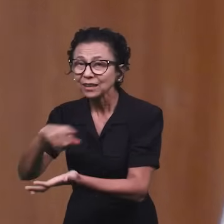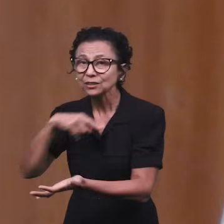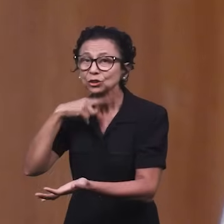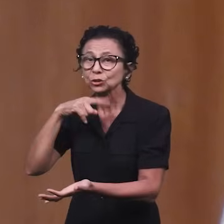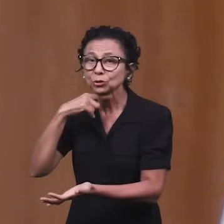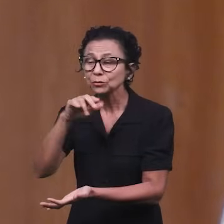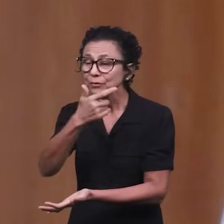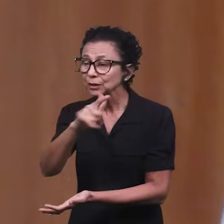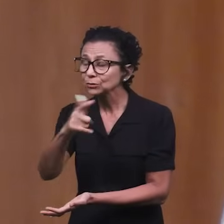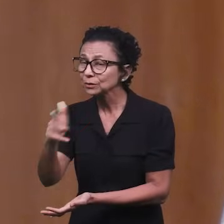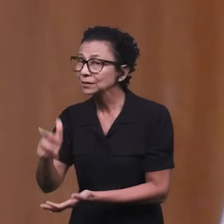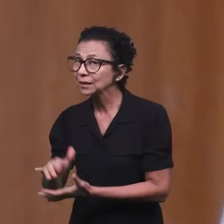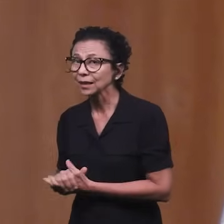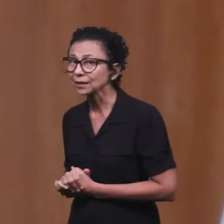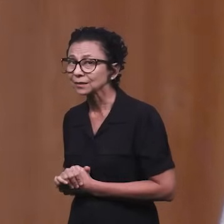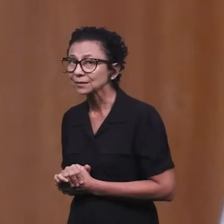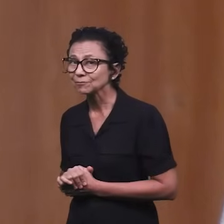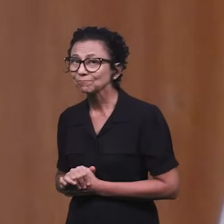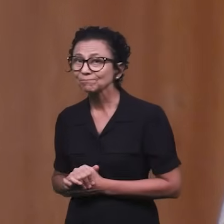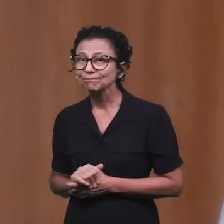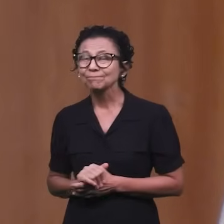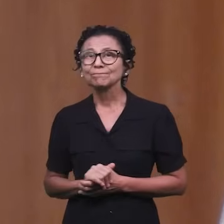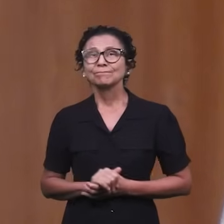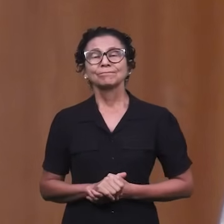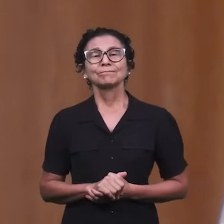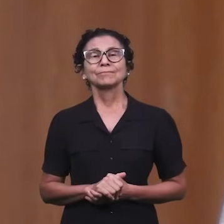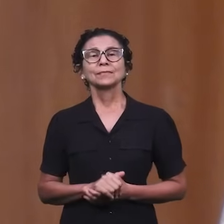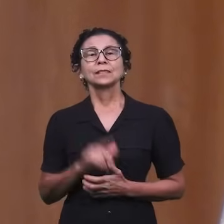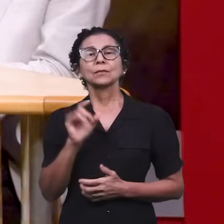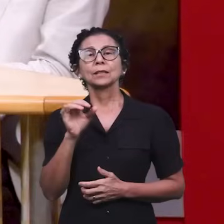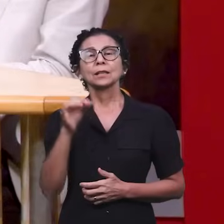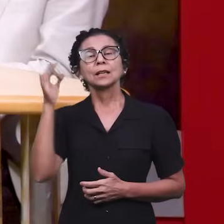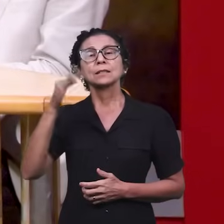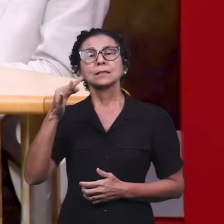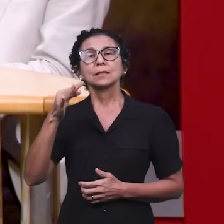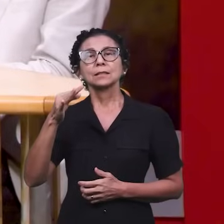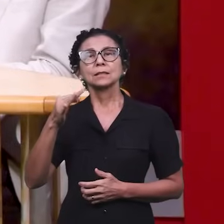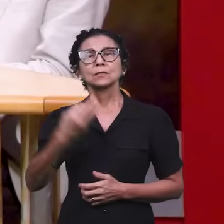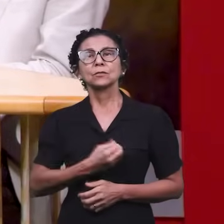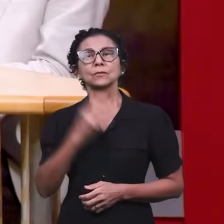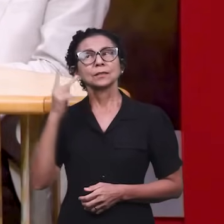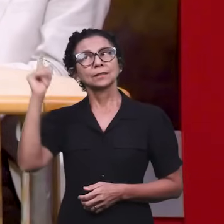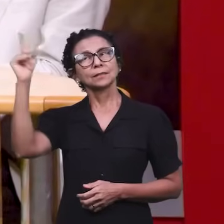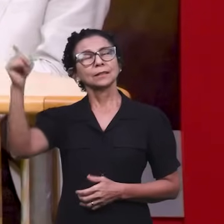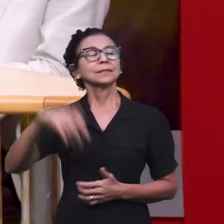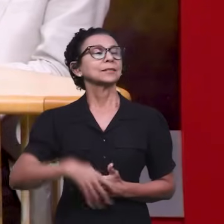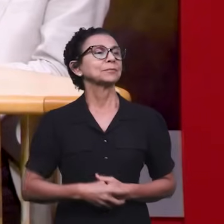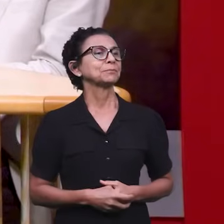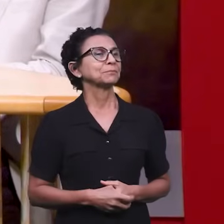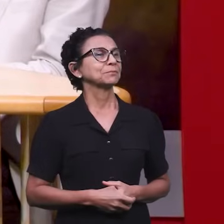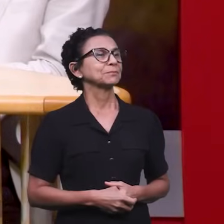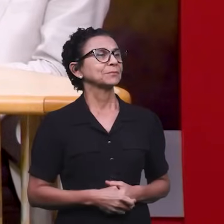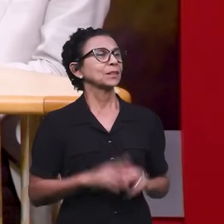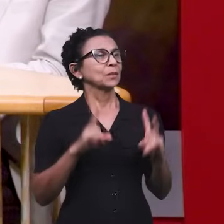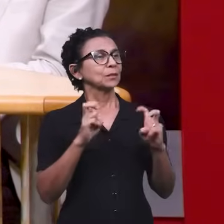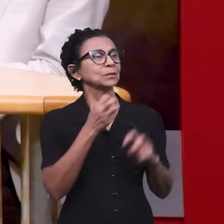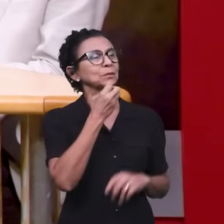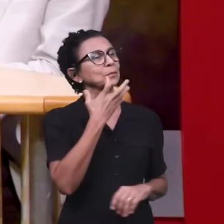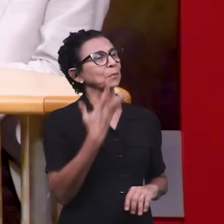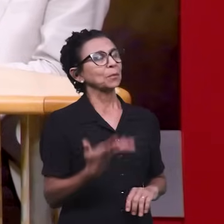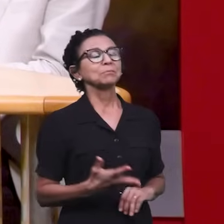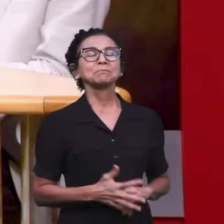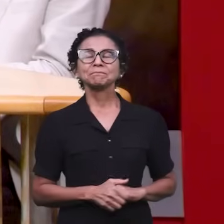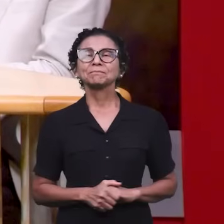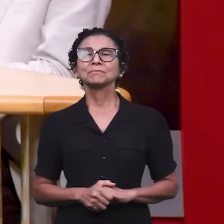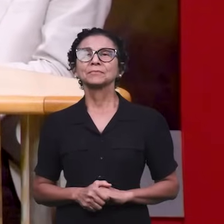dessa mensagem com essa verdade absoluta? A certeza de vida. Amém. Olha, o assunto rendeu muito. Eu vou fazer a seguinte